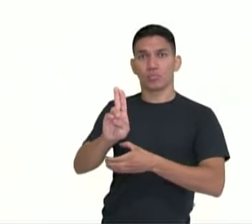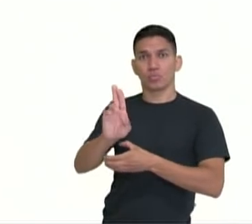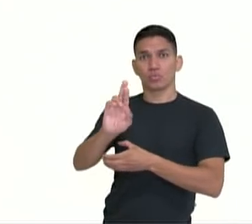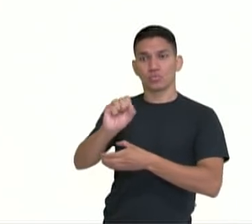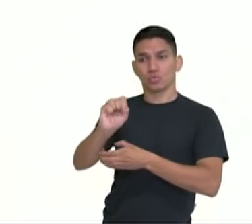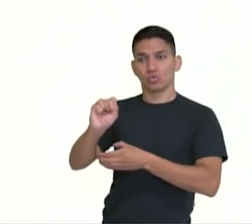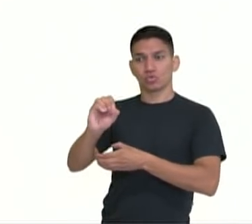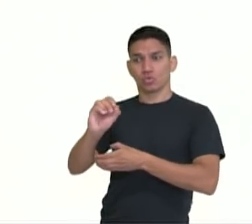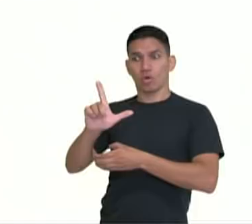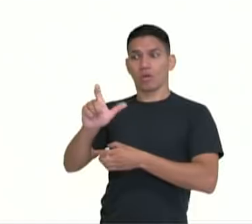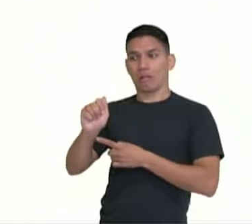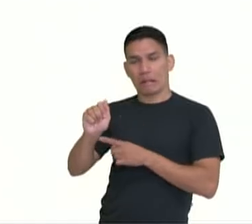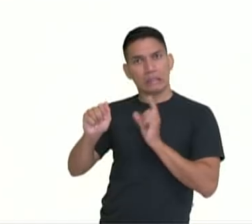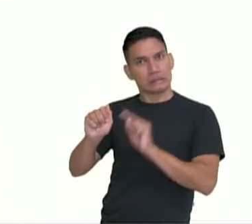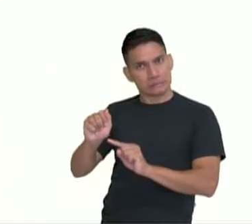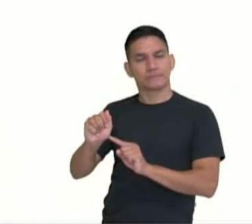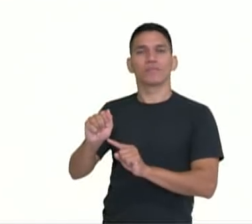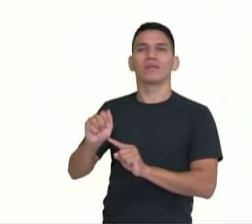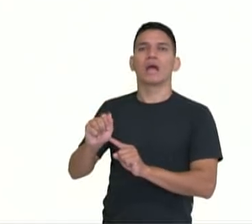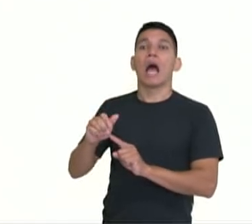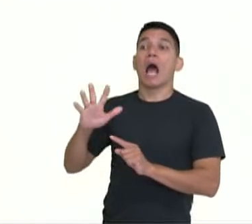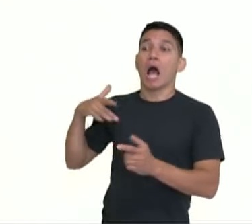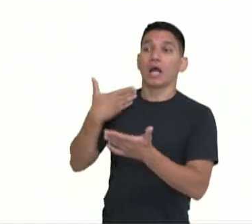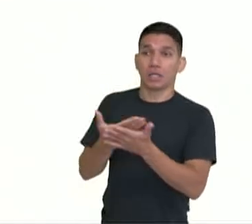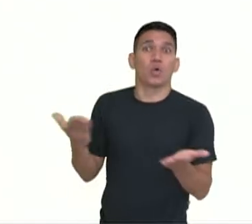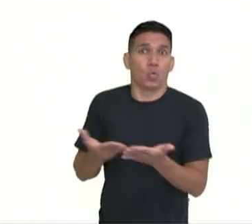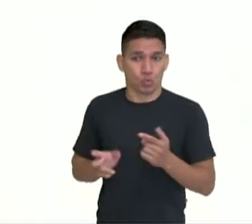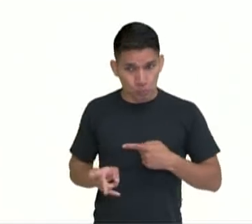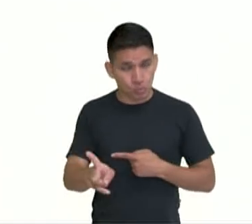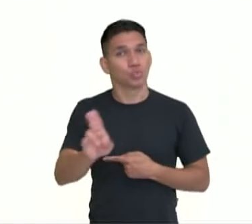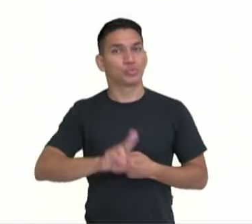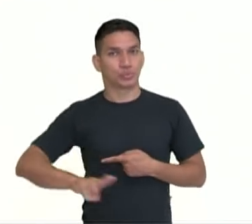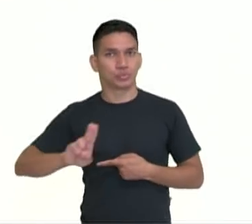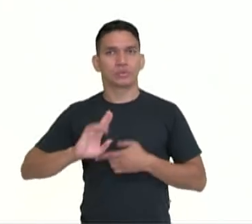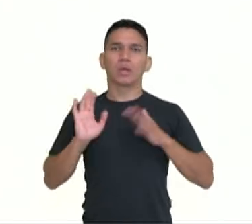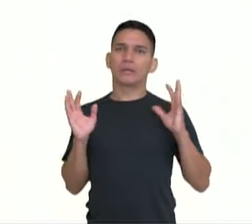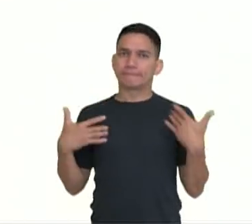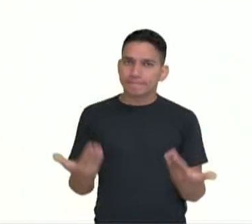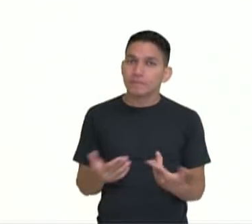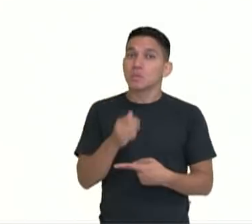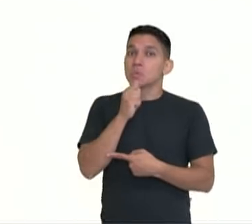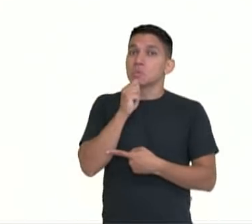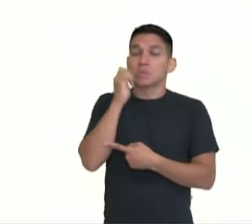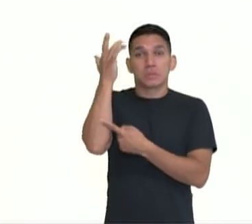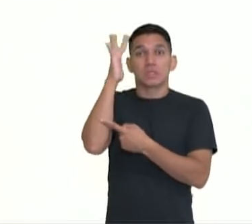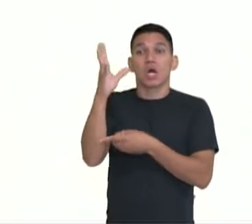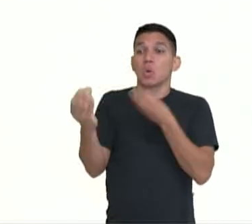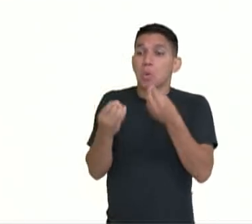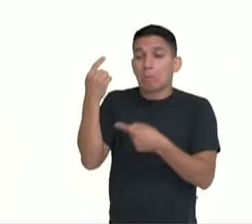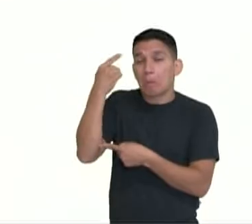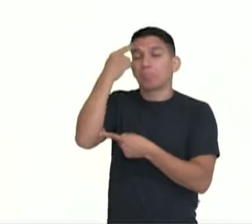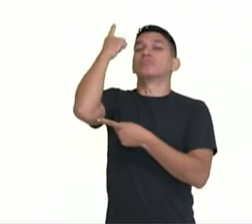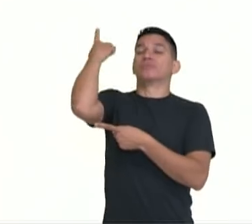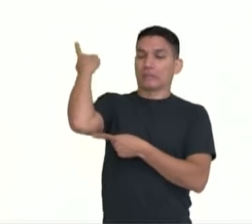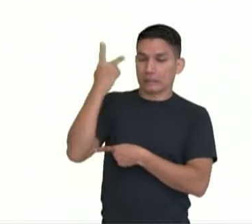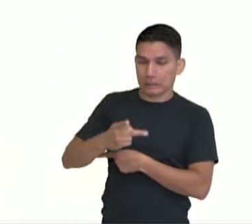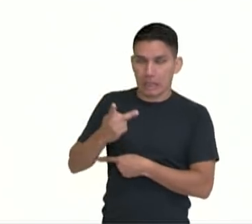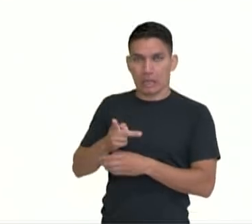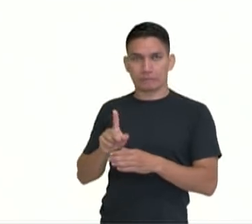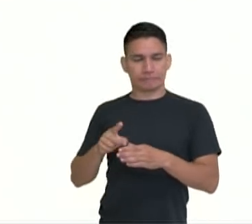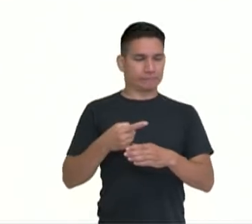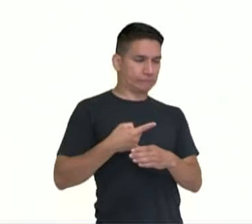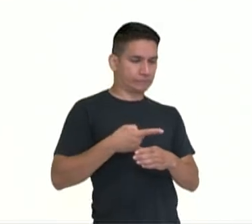né, que é utilizado até hoje como instrumento de orientação. Não se sabe ao certo onde ela foi inventada,